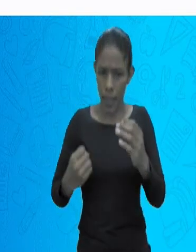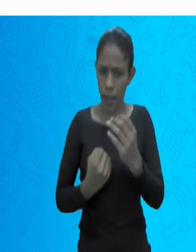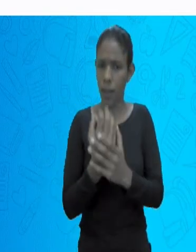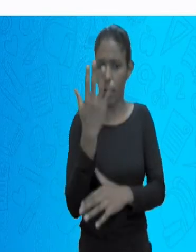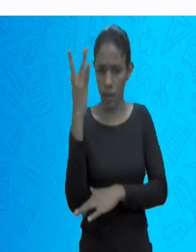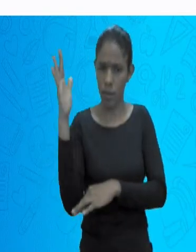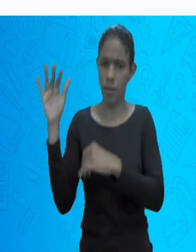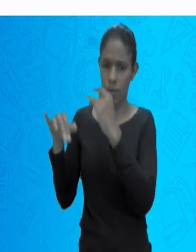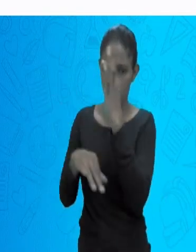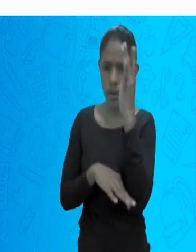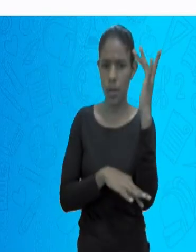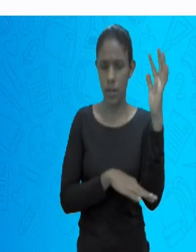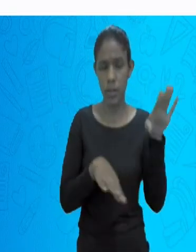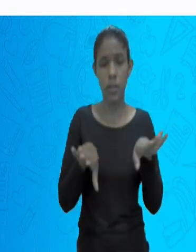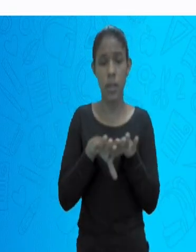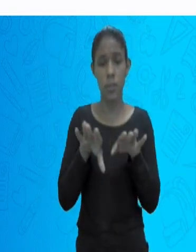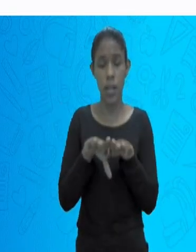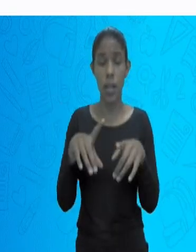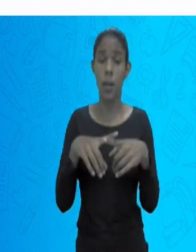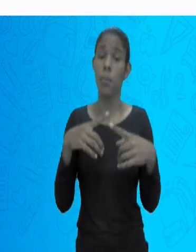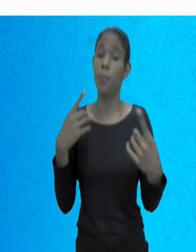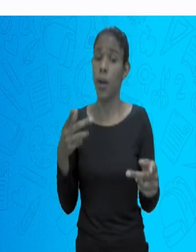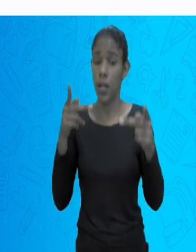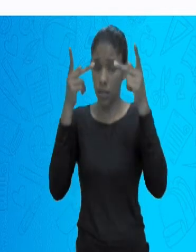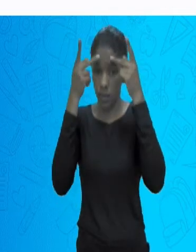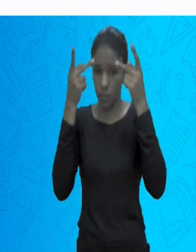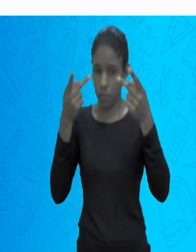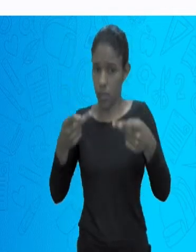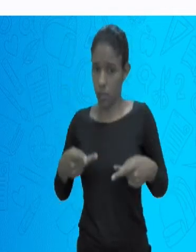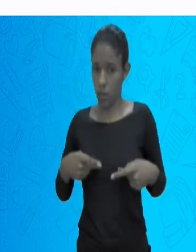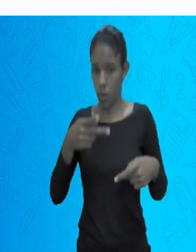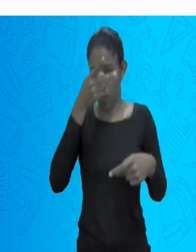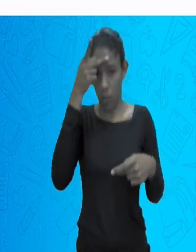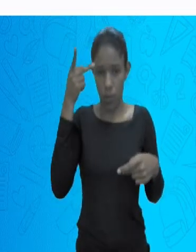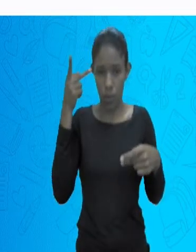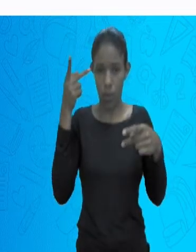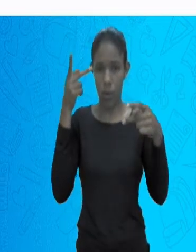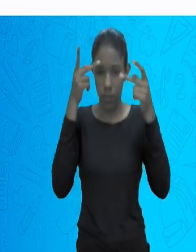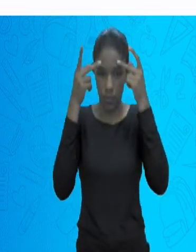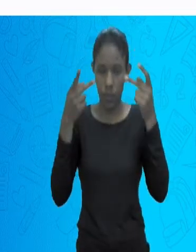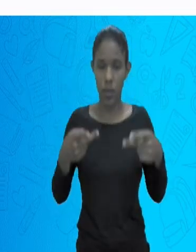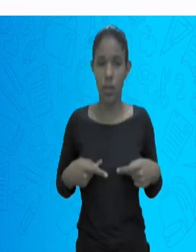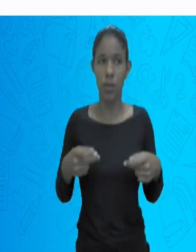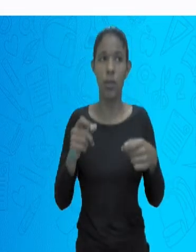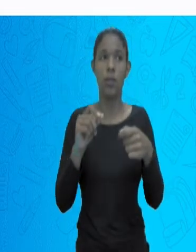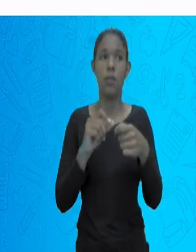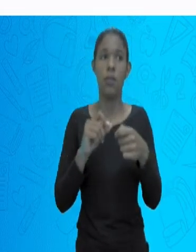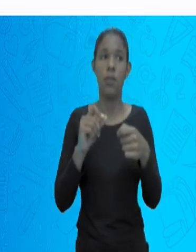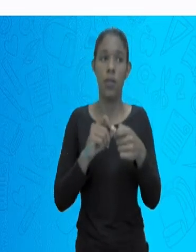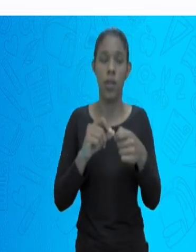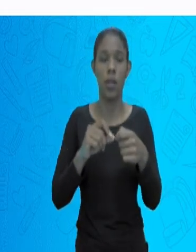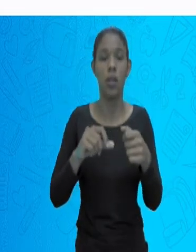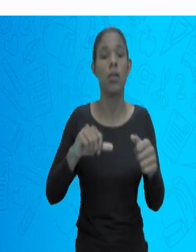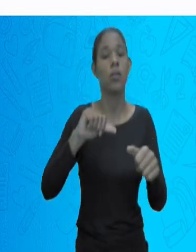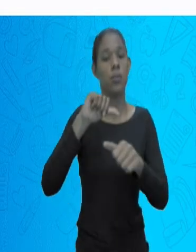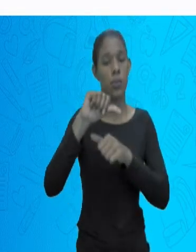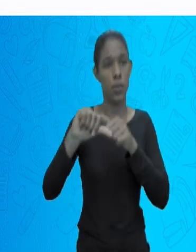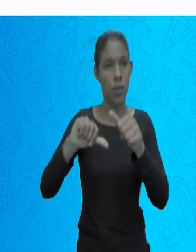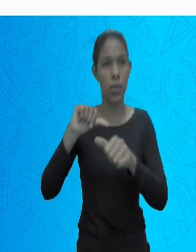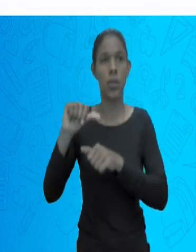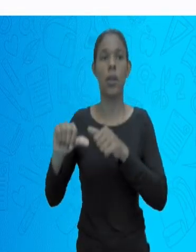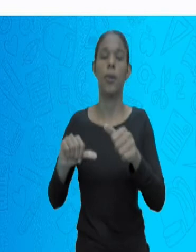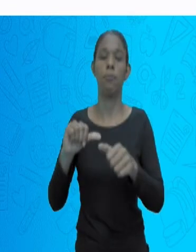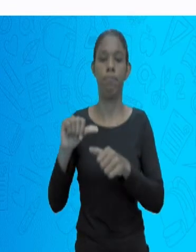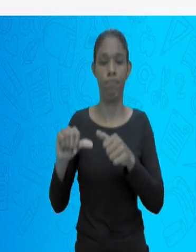houveram construções, né? O homem construiu naquele lugar. Então ele modificou a paisagem,